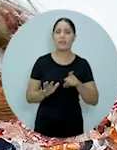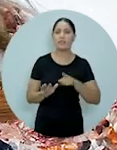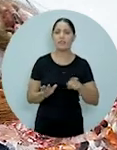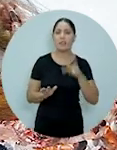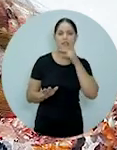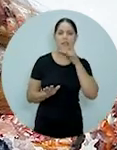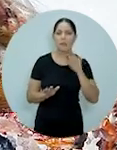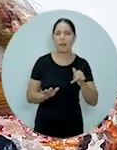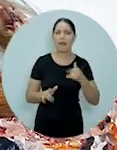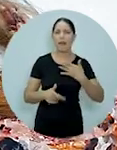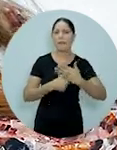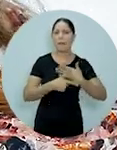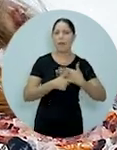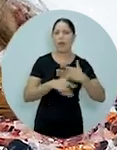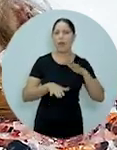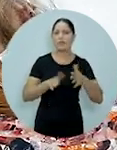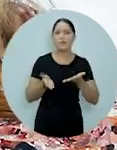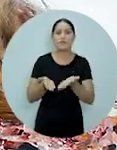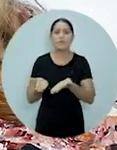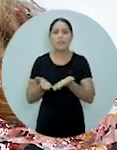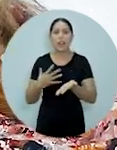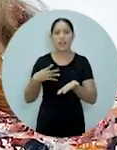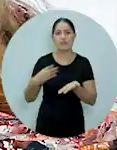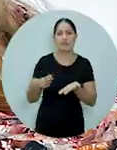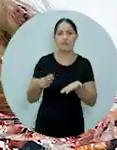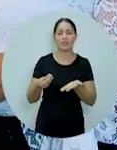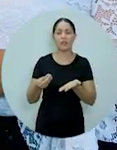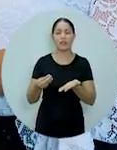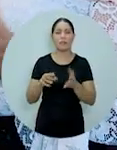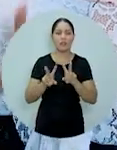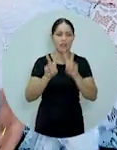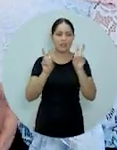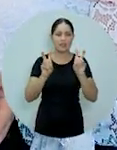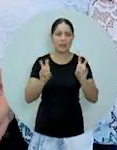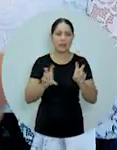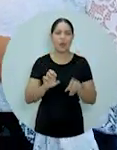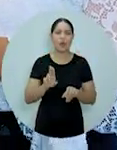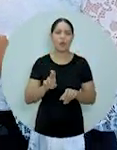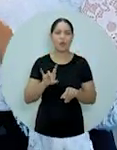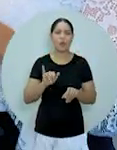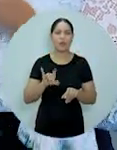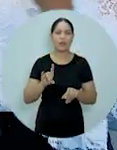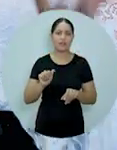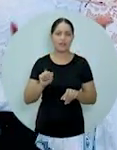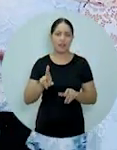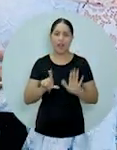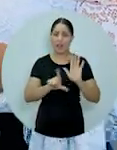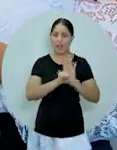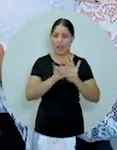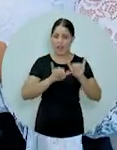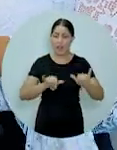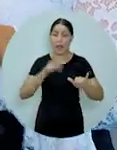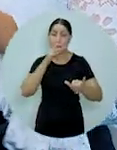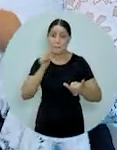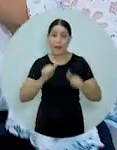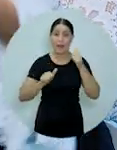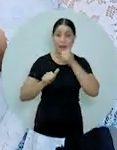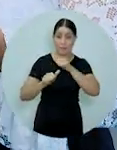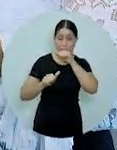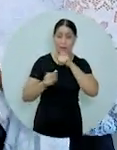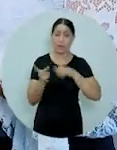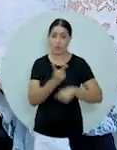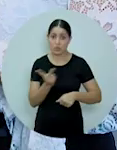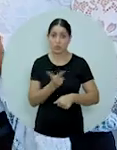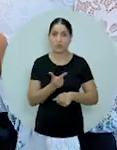aos poucos, esses pais estão assumindo esse papel de cuidar também, porque o Código Civil fala cuidar para os pais e não só para a mãe ou só para o